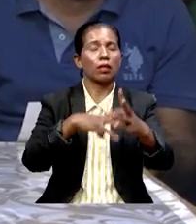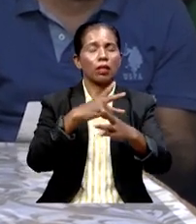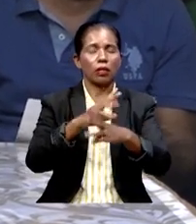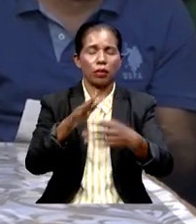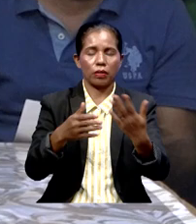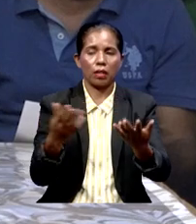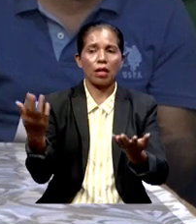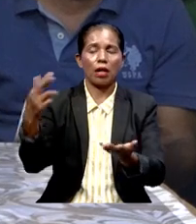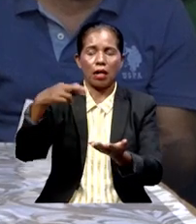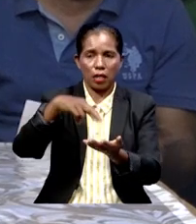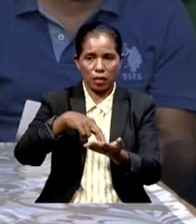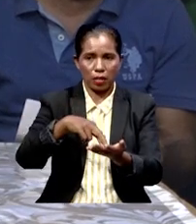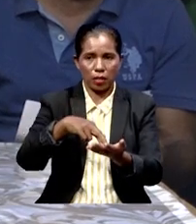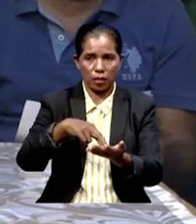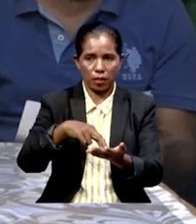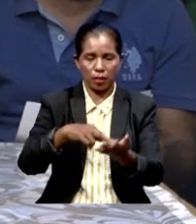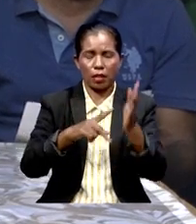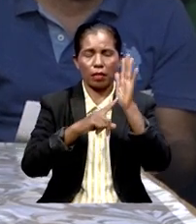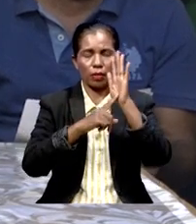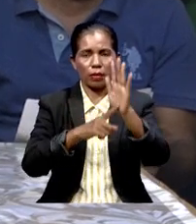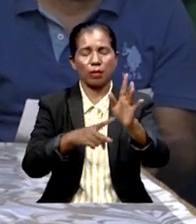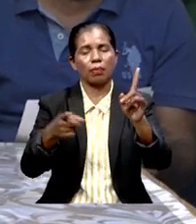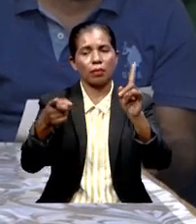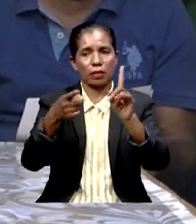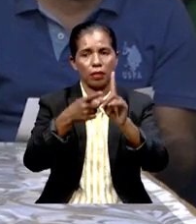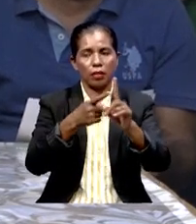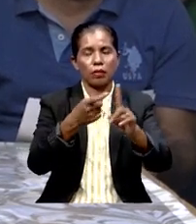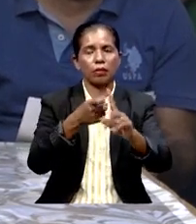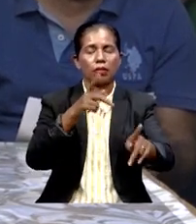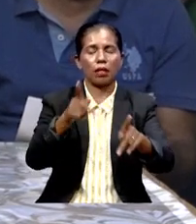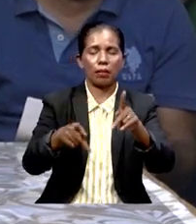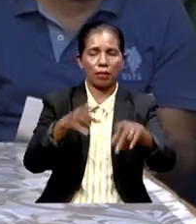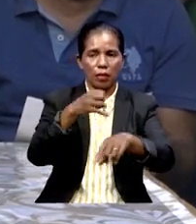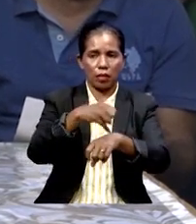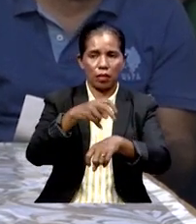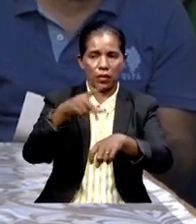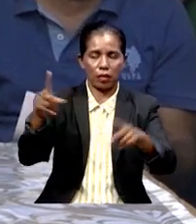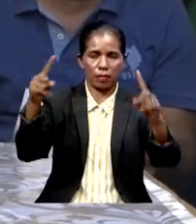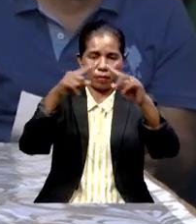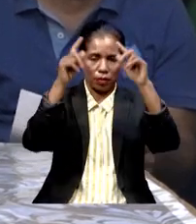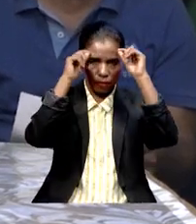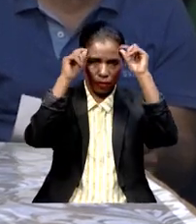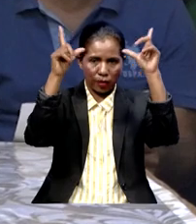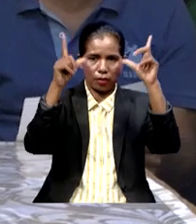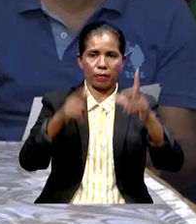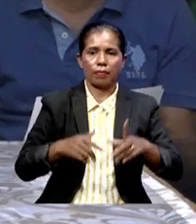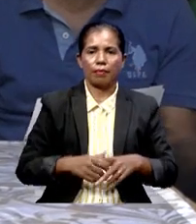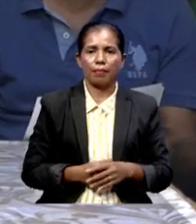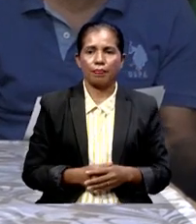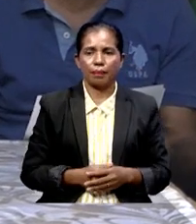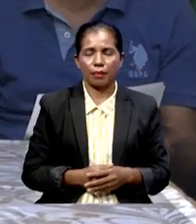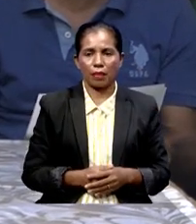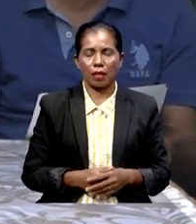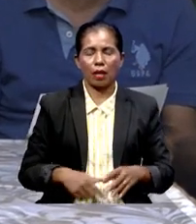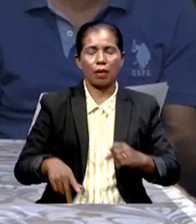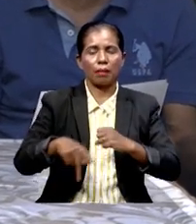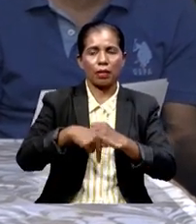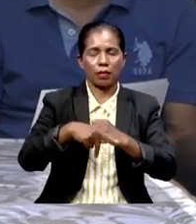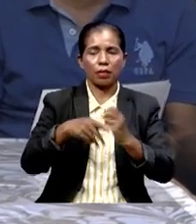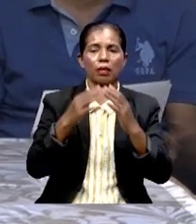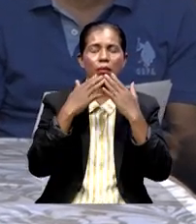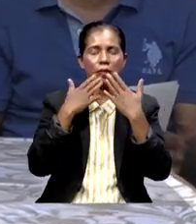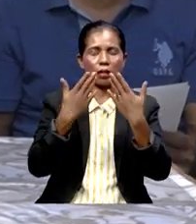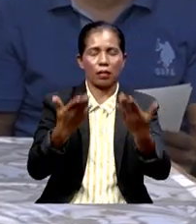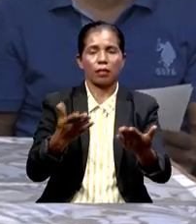restaura Filafale, imagem positiva Rossi Comunidade Internacional ba Timor-Leste. Partido agradece ba